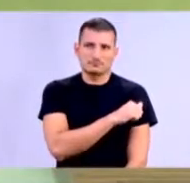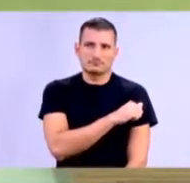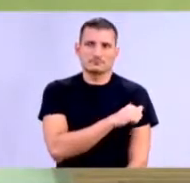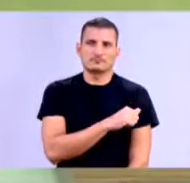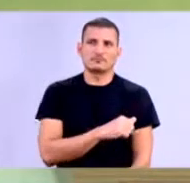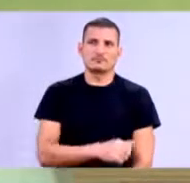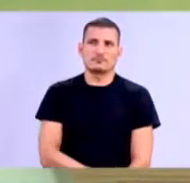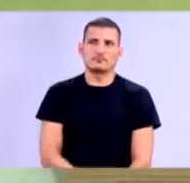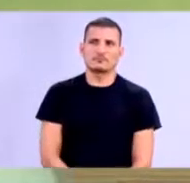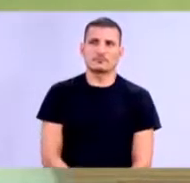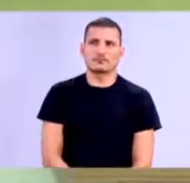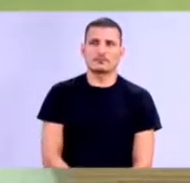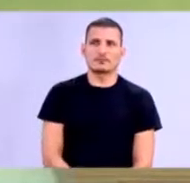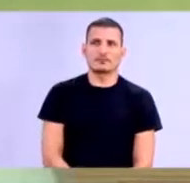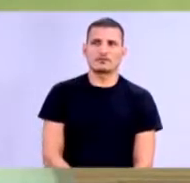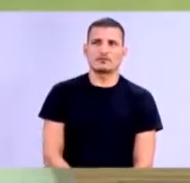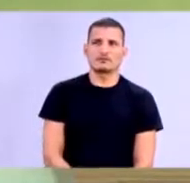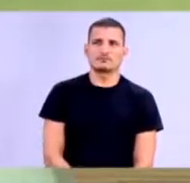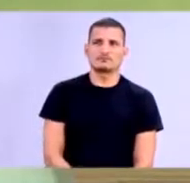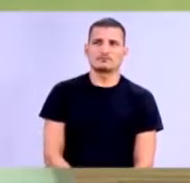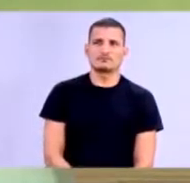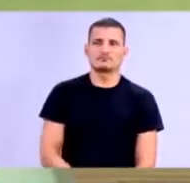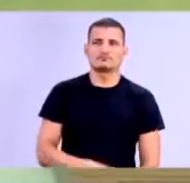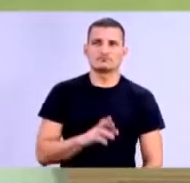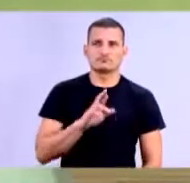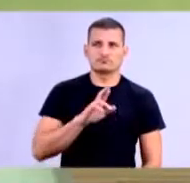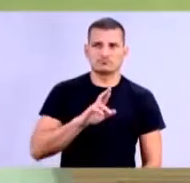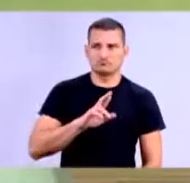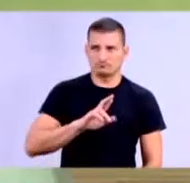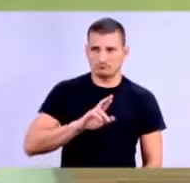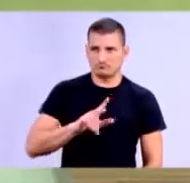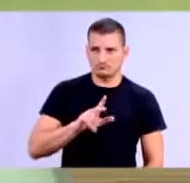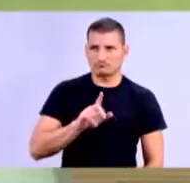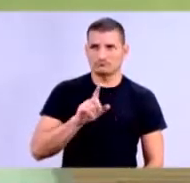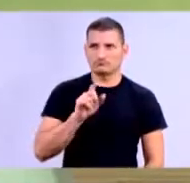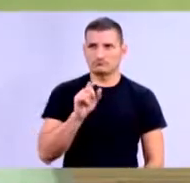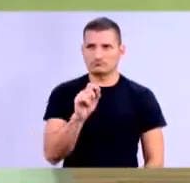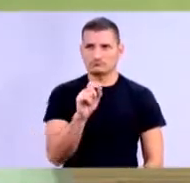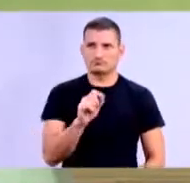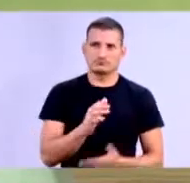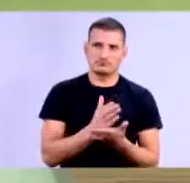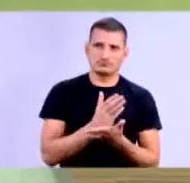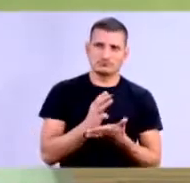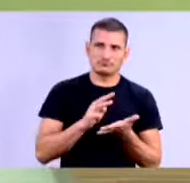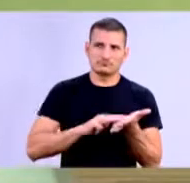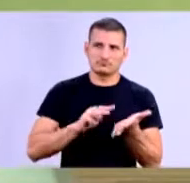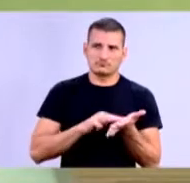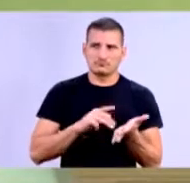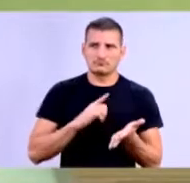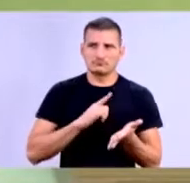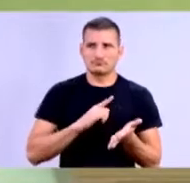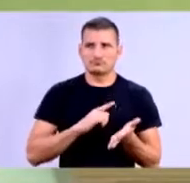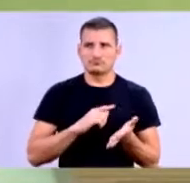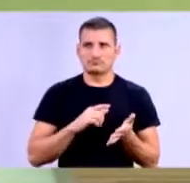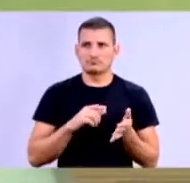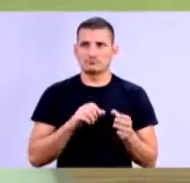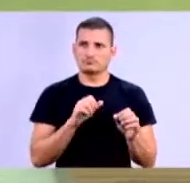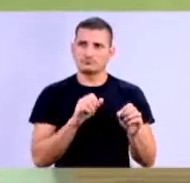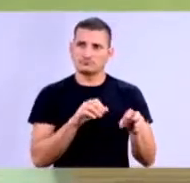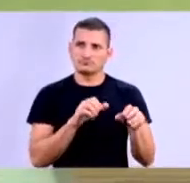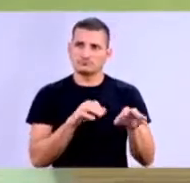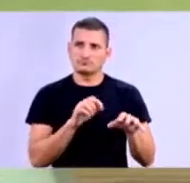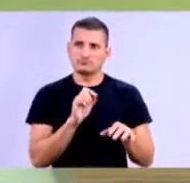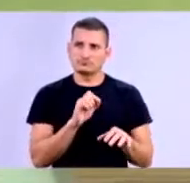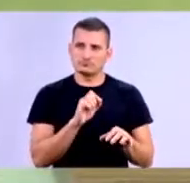as diferenças entre elas é que algumas metodologias têm um ensino exclusivamente mediado por